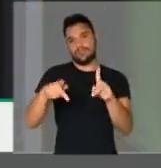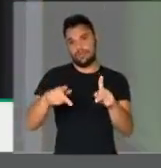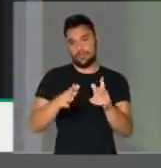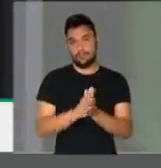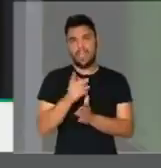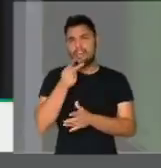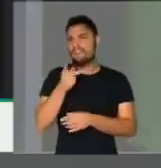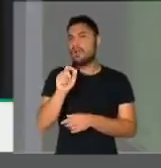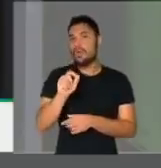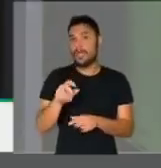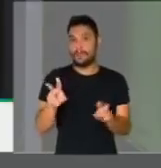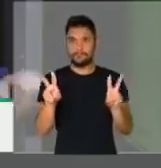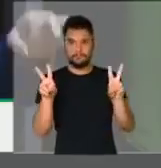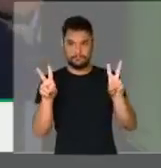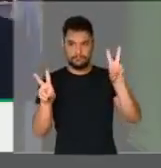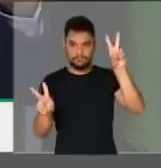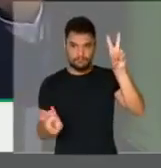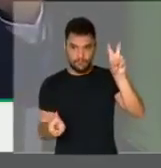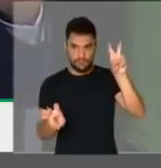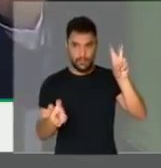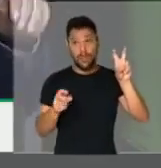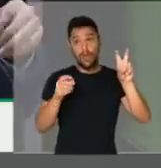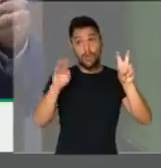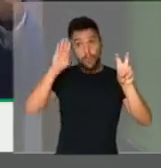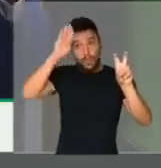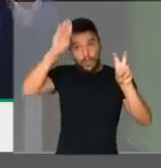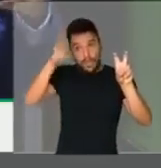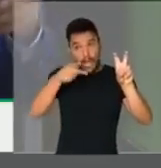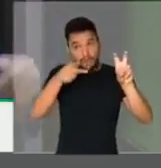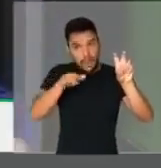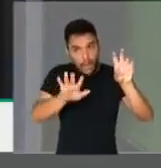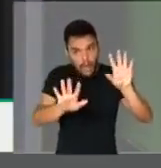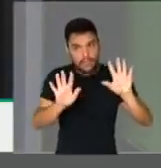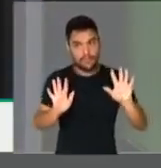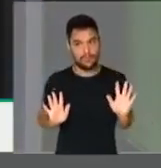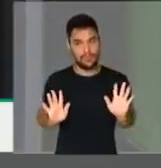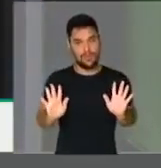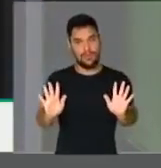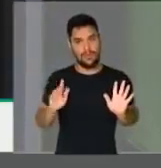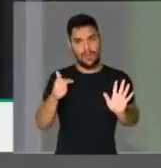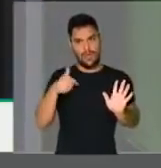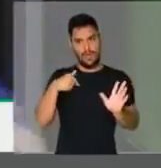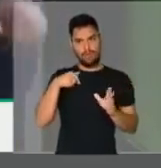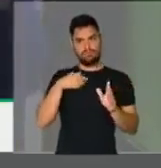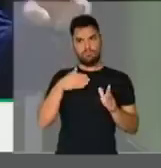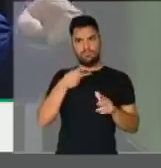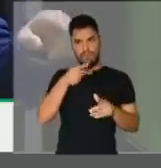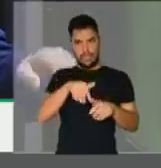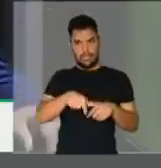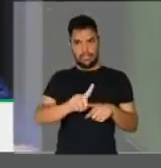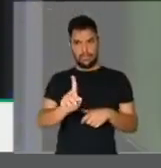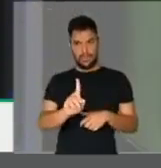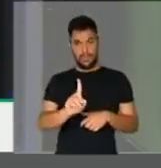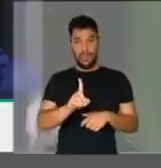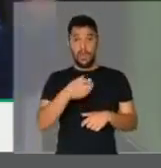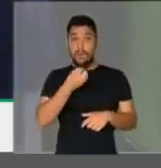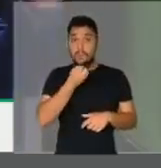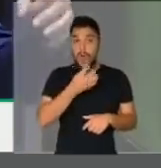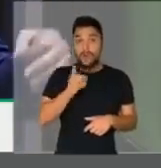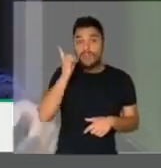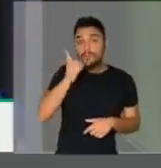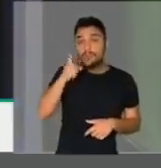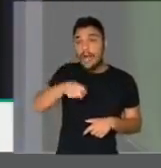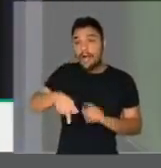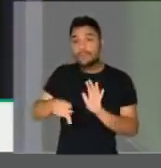aspas, palavras do senhor Bolsonaro. É bom, inclusive, que os parlamentares da base do governo